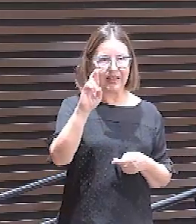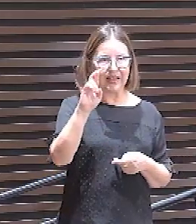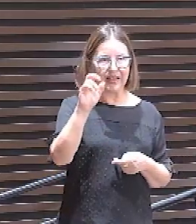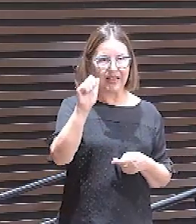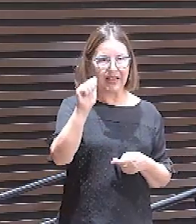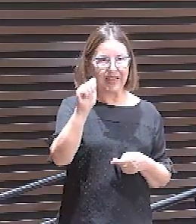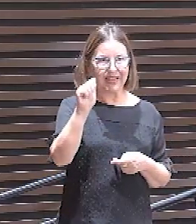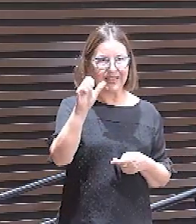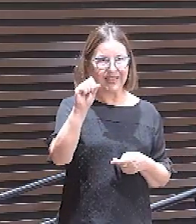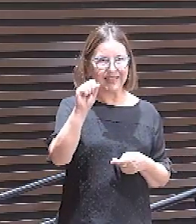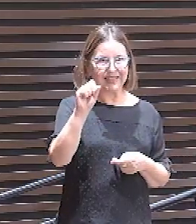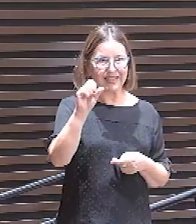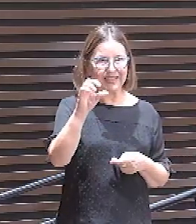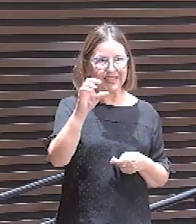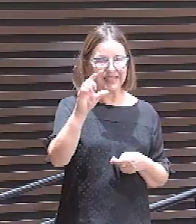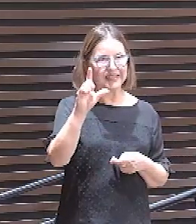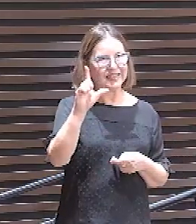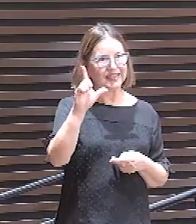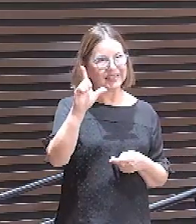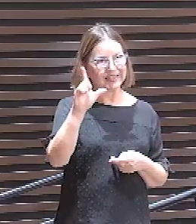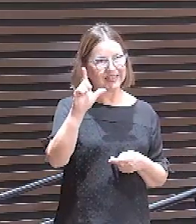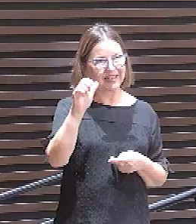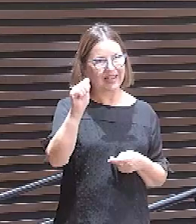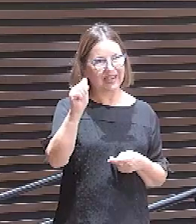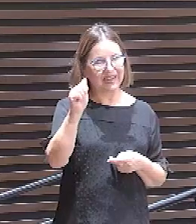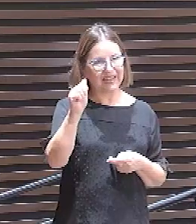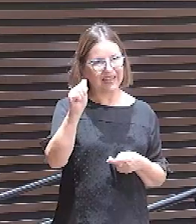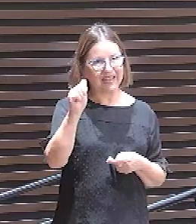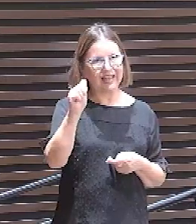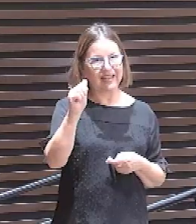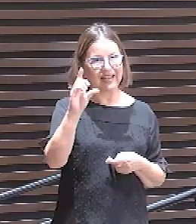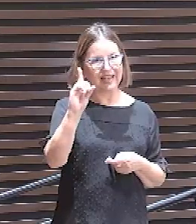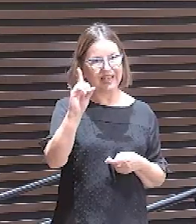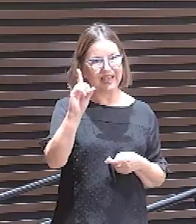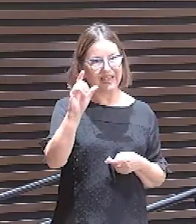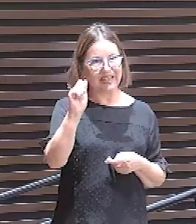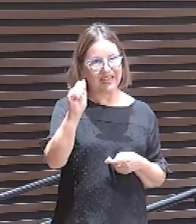Por que o Espírito Santo repete isso?